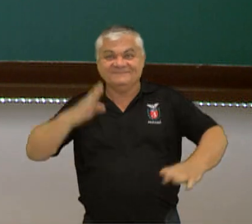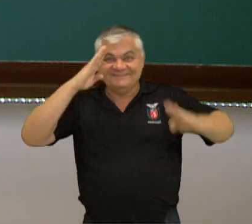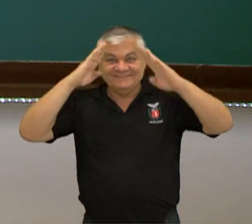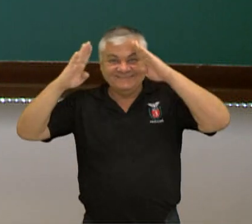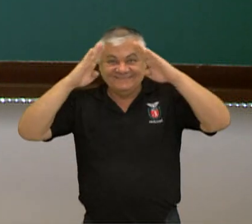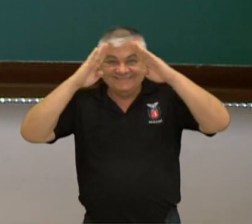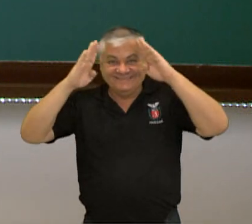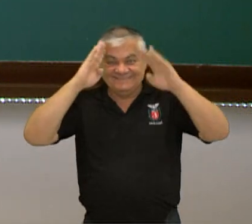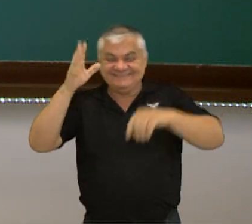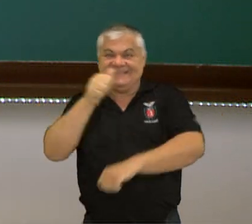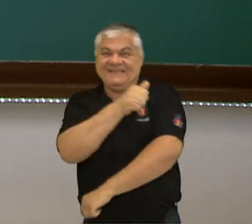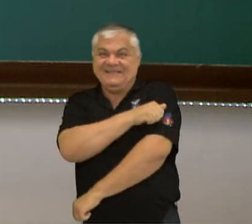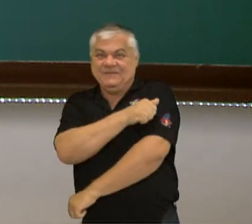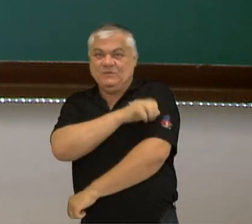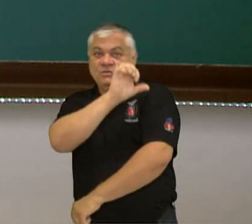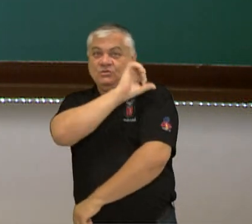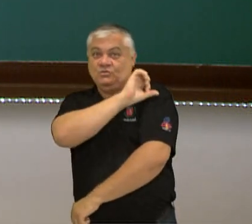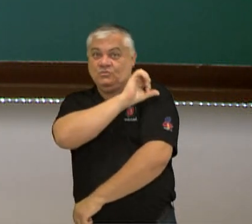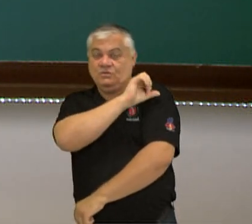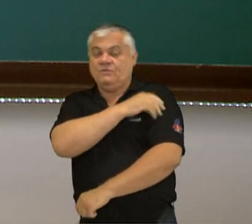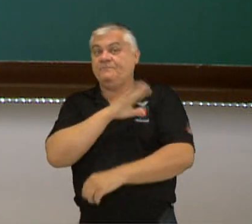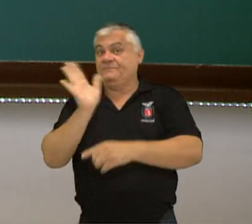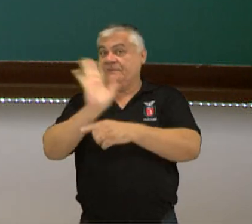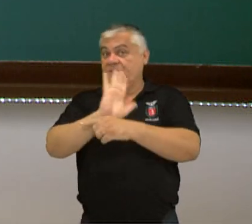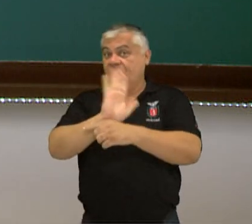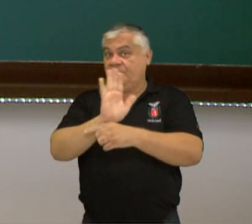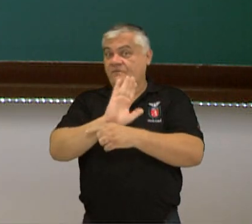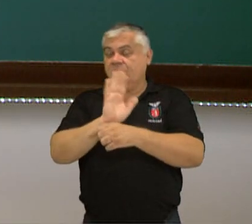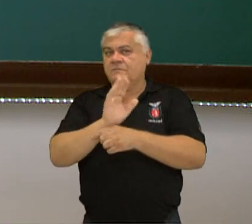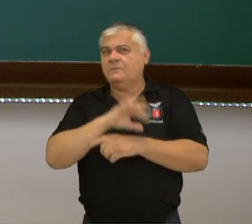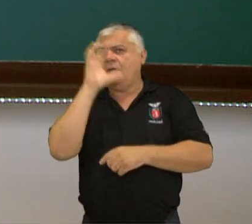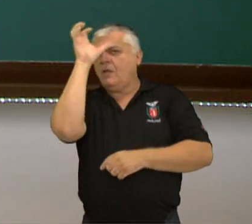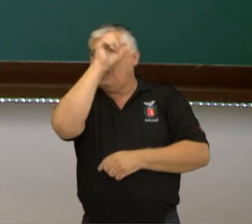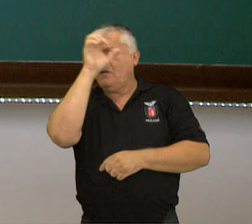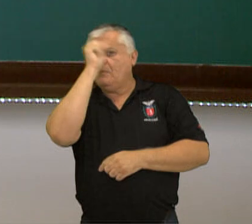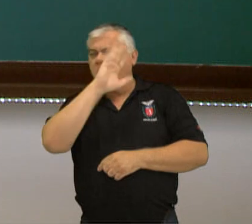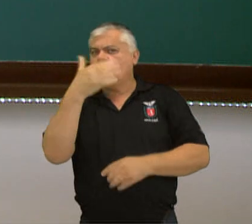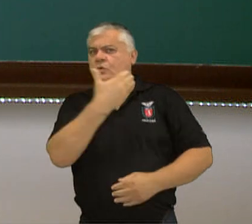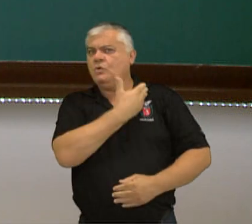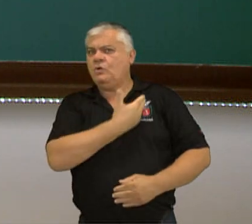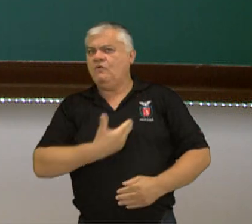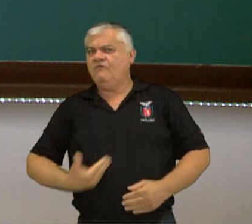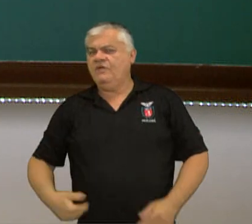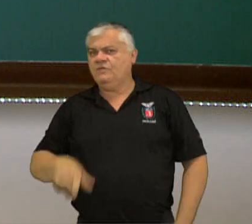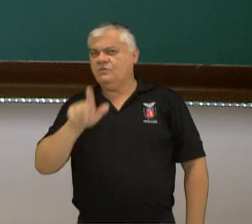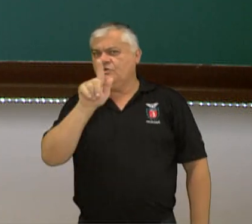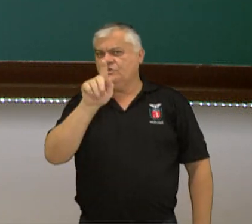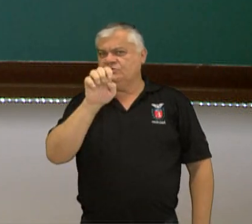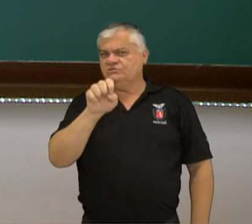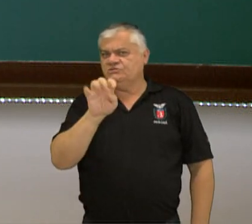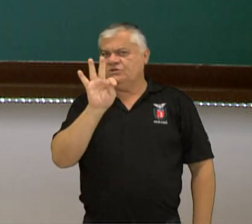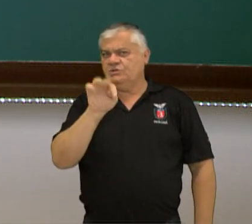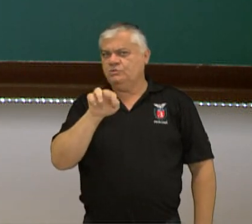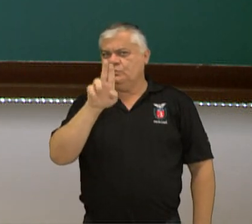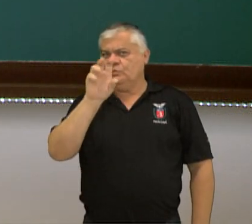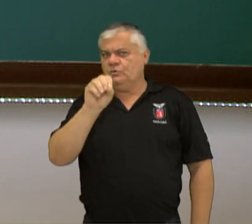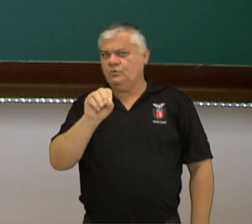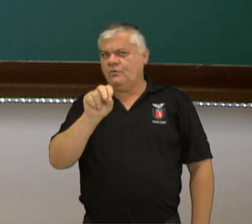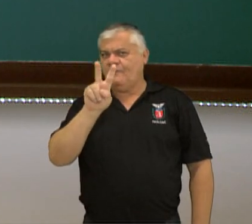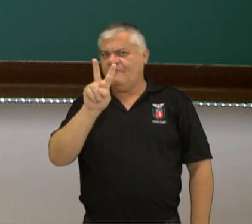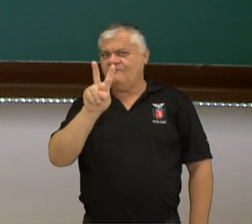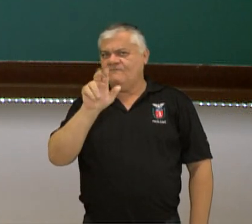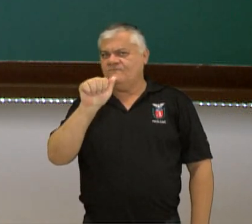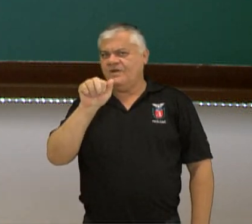Olá, estudantes do nono ano! Neste vídeo vamos falar sobre o governo Getúlio Vargas,